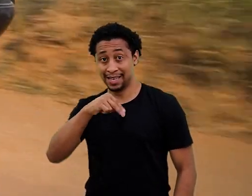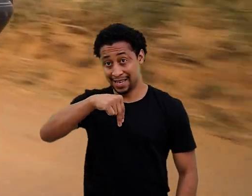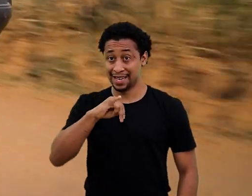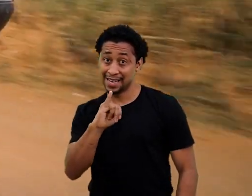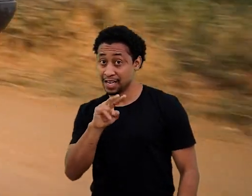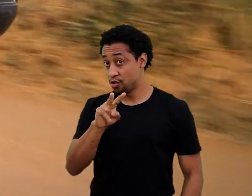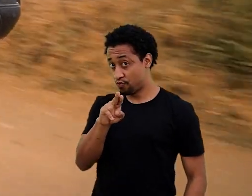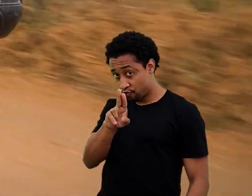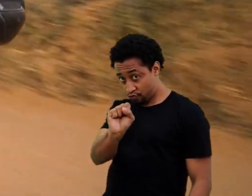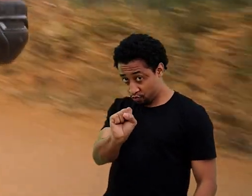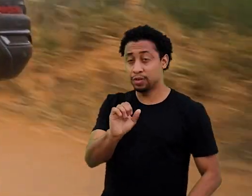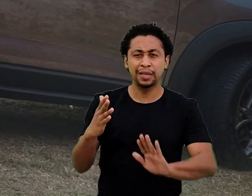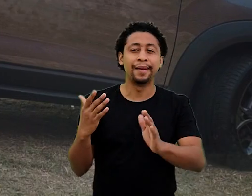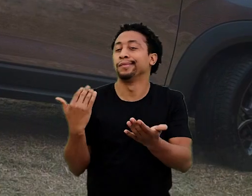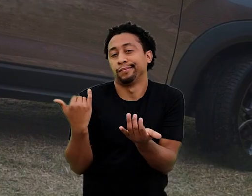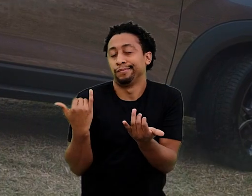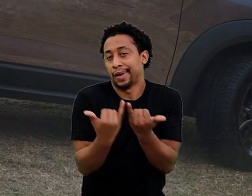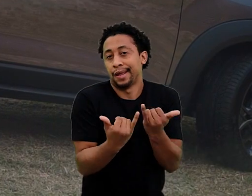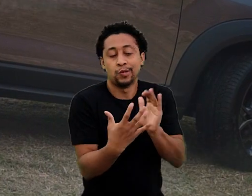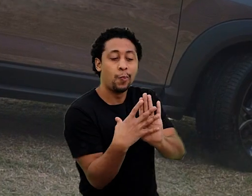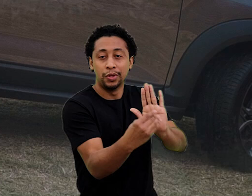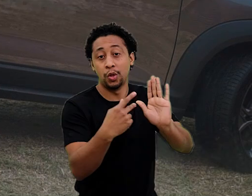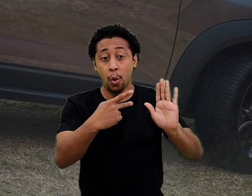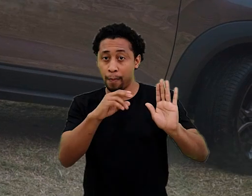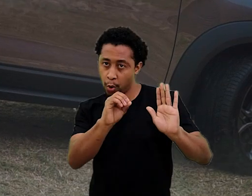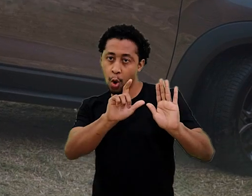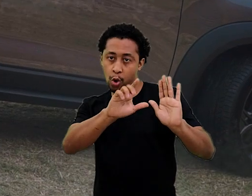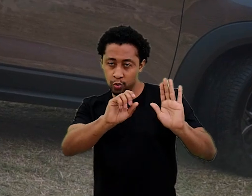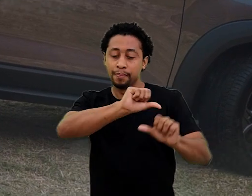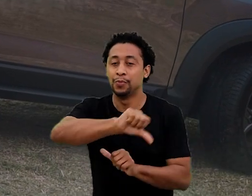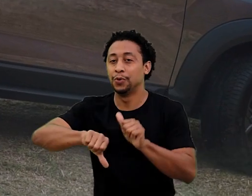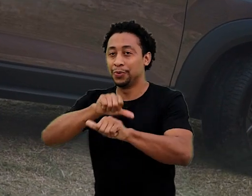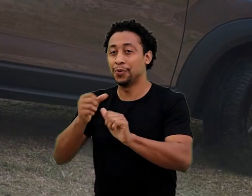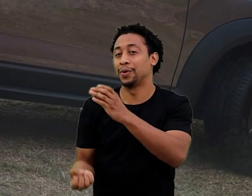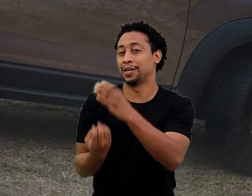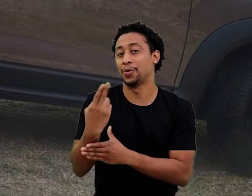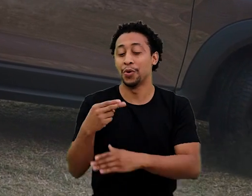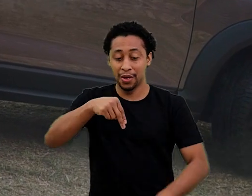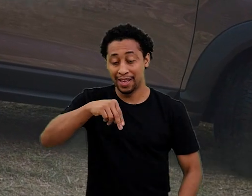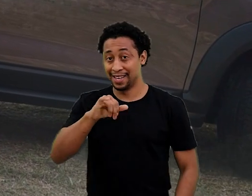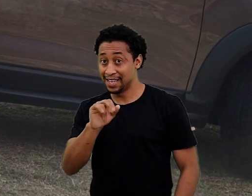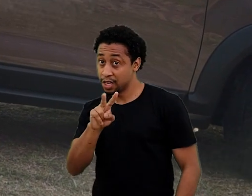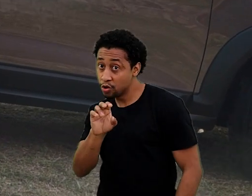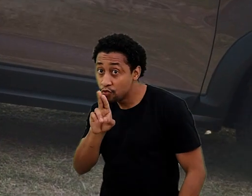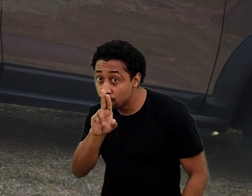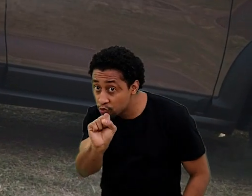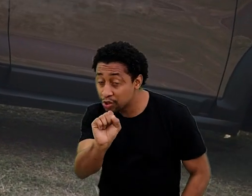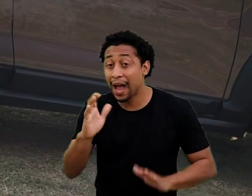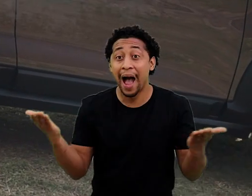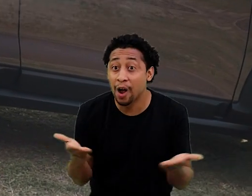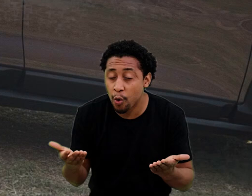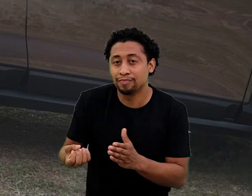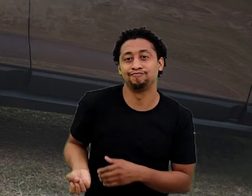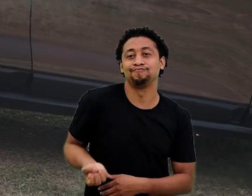a base do Polo, mesmo entre eixos, vários elementos estruturais em comum, inclusive de estamparia, mas fizeram todo um balanço traseiro mais longo e aqui